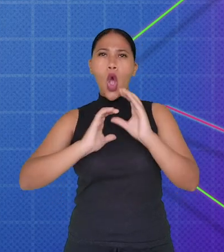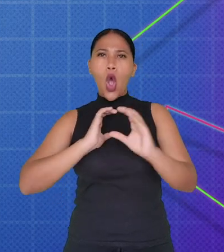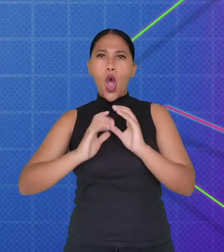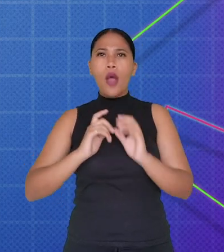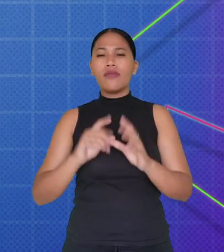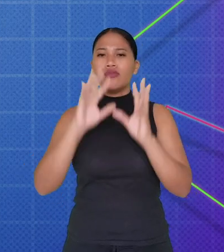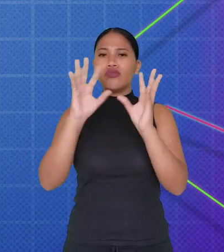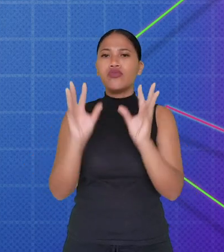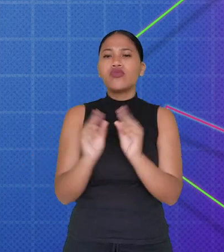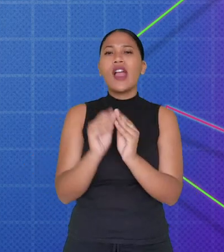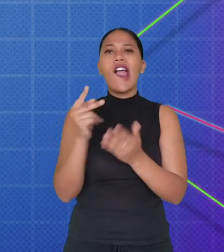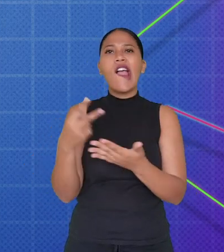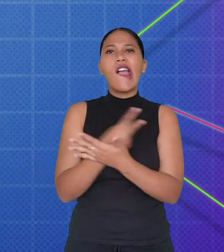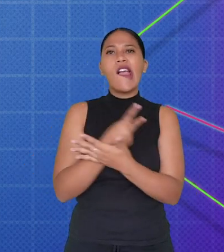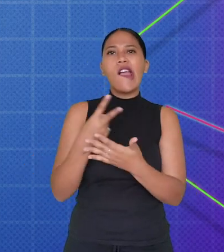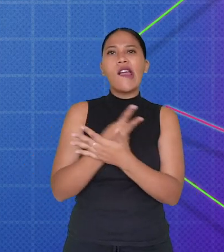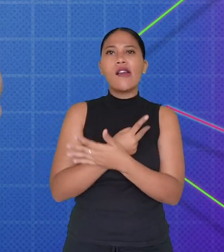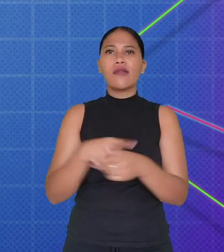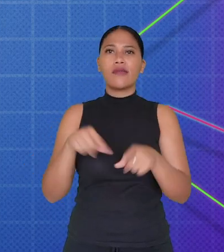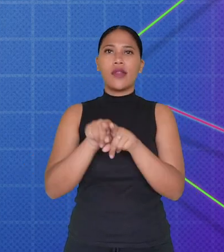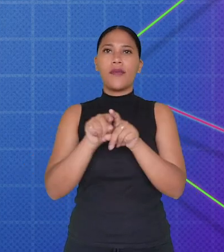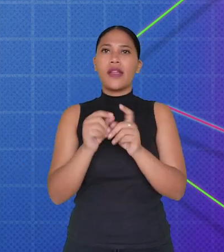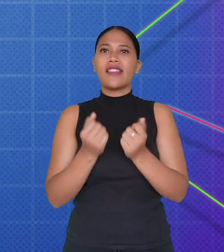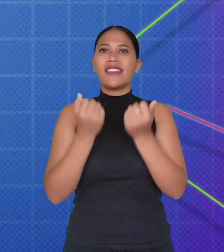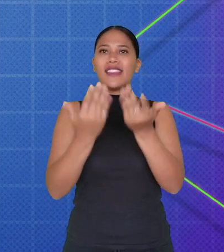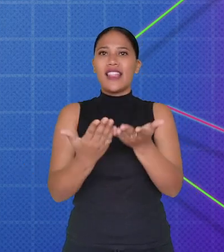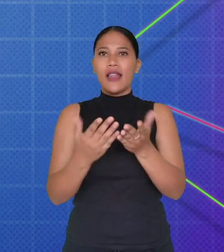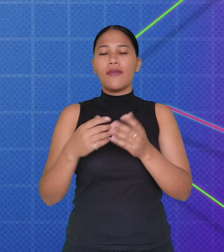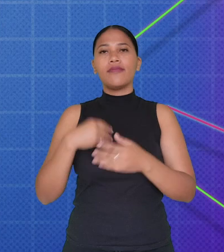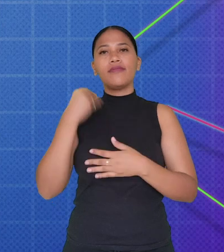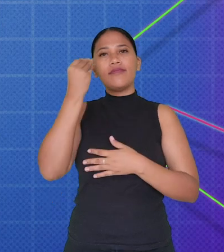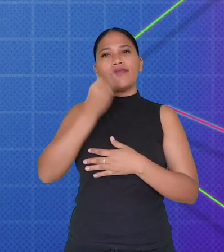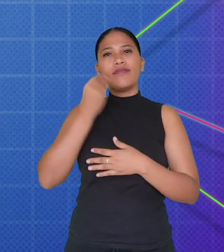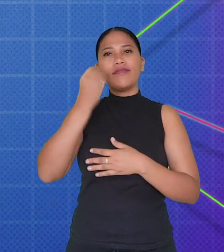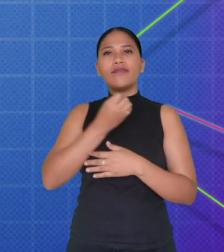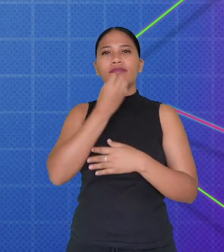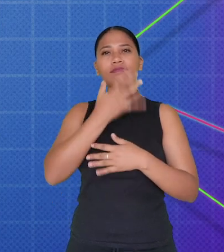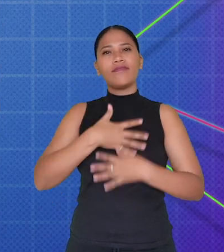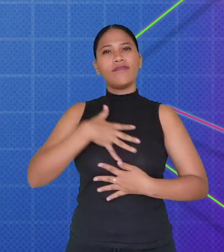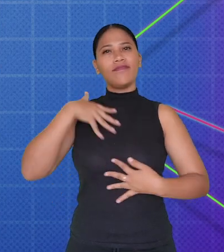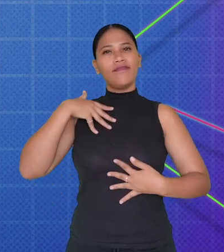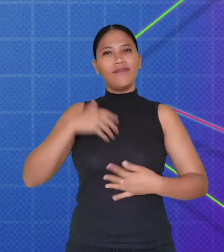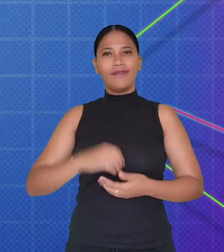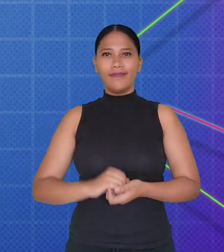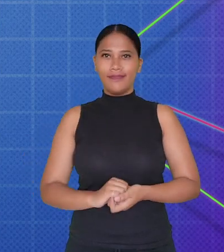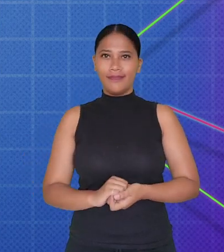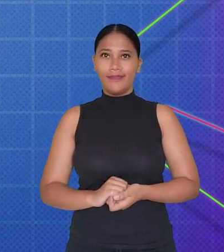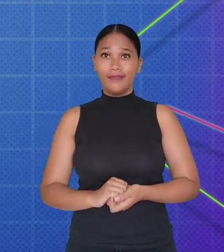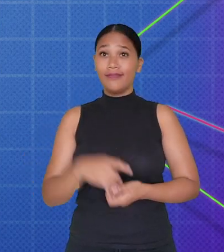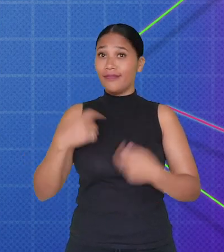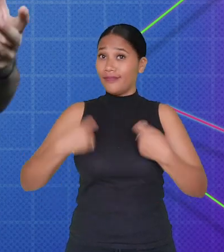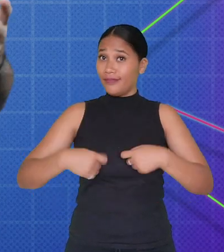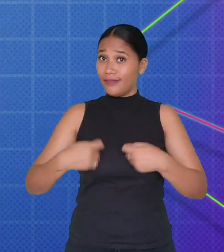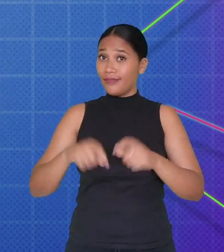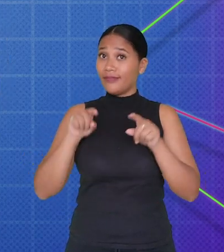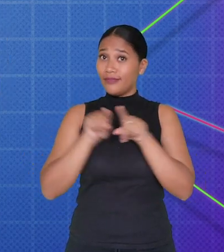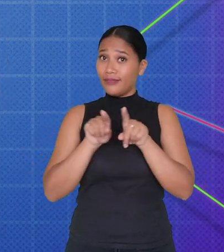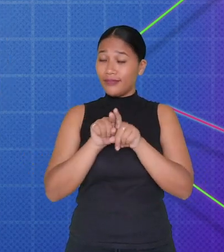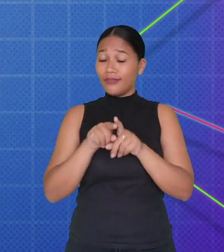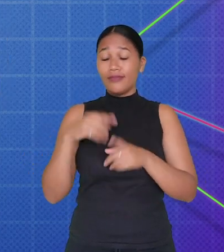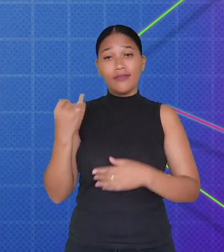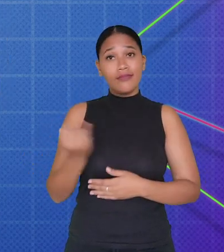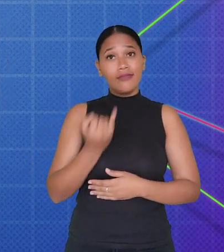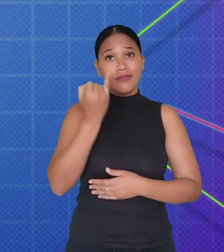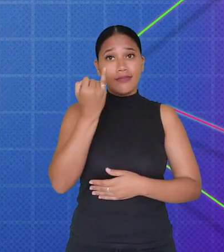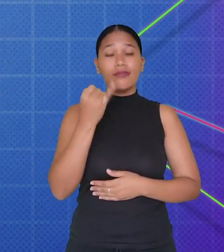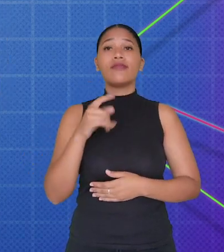comunicação a fim de Minimizar os erros de programação e oferecer aos jogadores uma experiência de jogo satisfatória é essencial